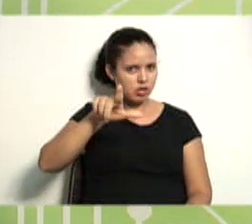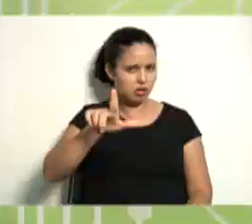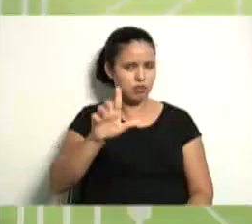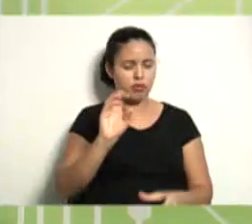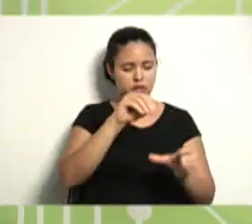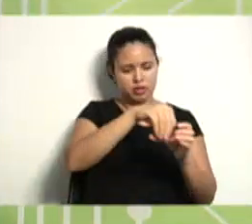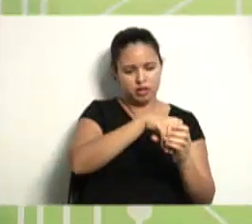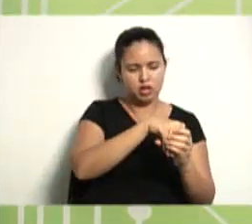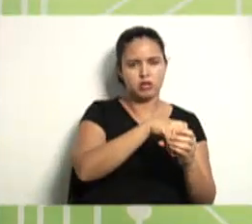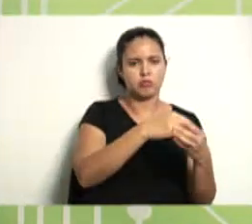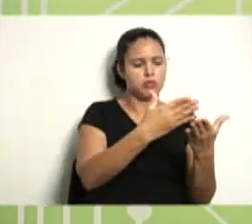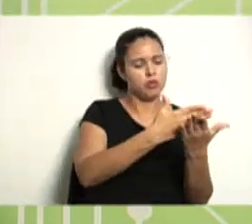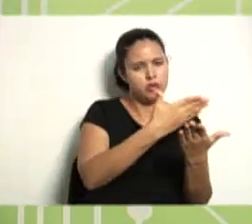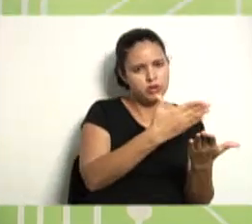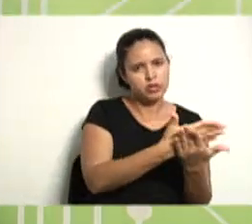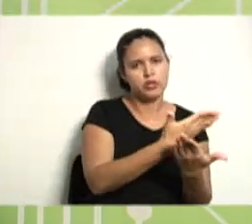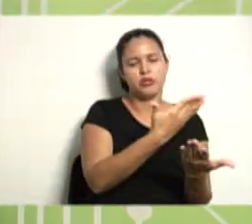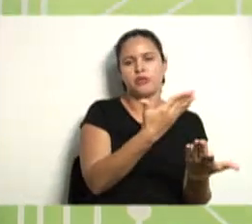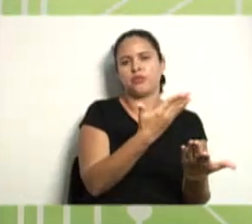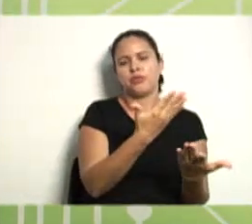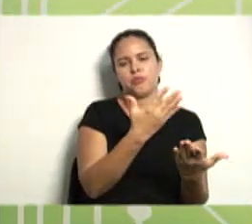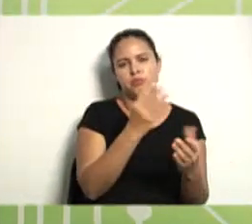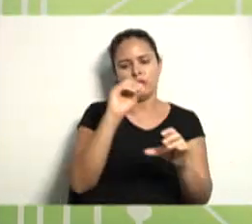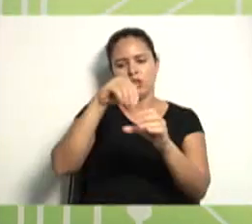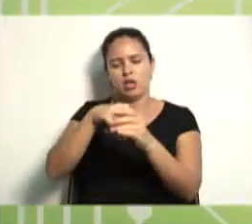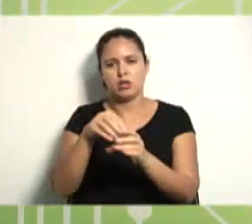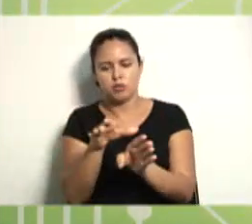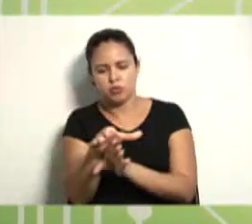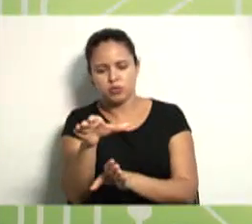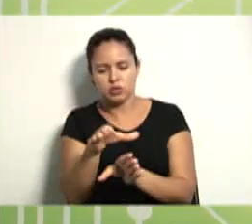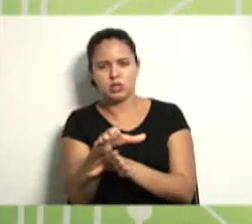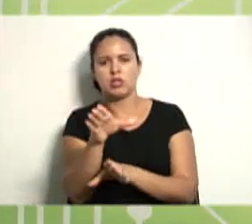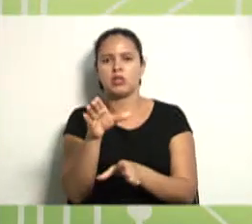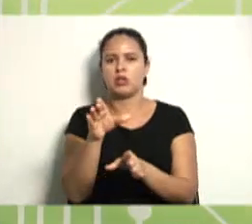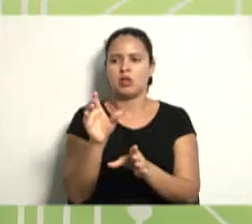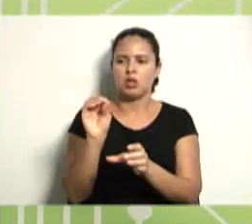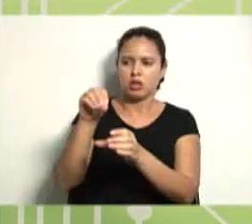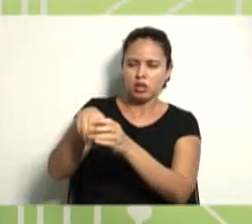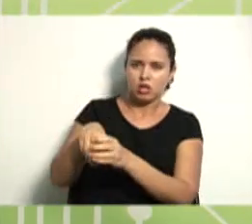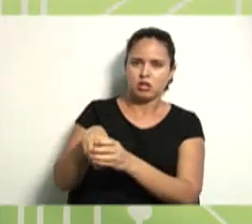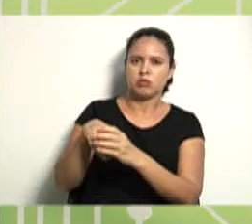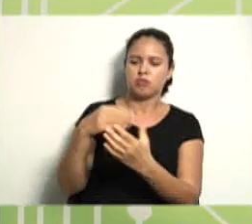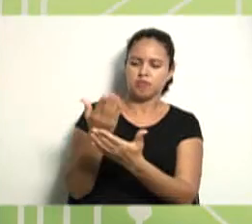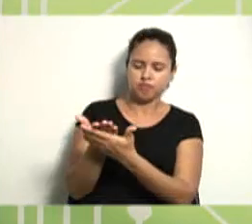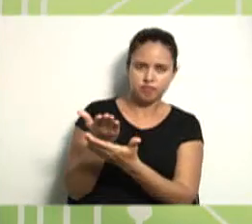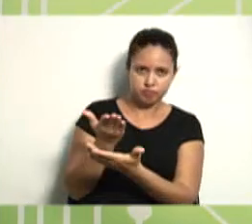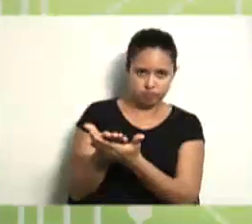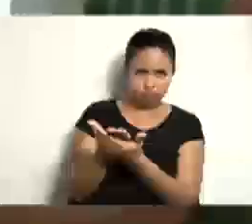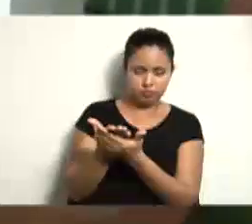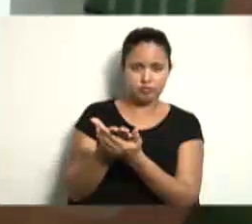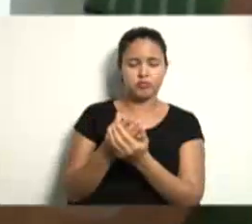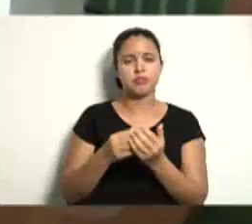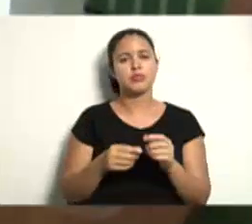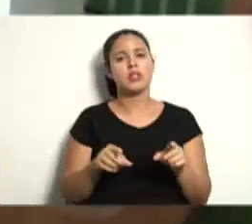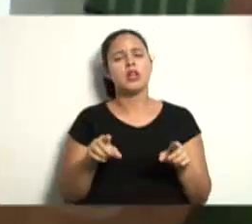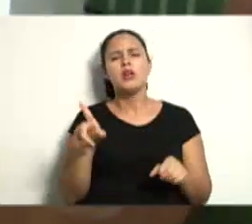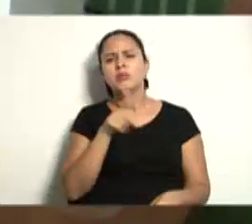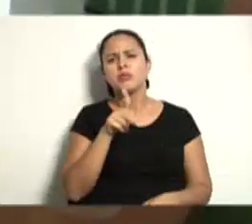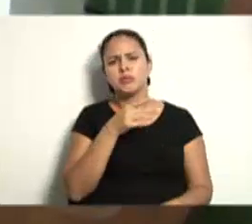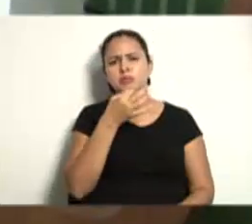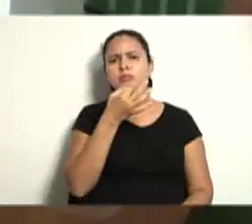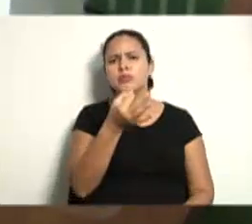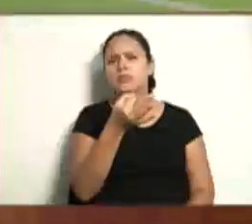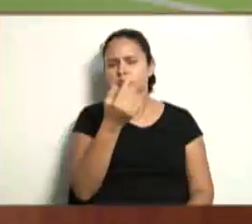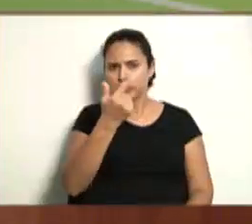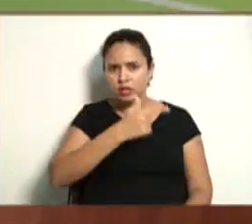num conselho. Tudo isso tem trabalho envolvido. Professor Eliene, tem mais algum comentário? Aqui